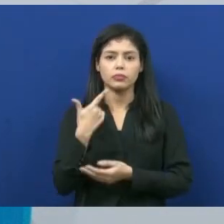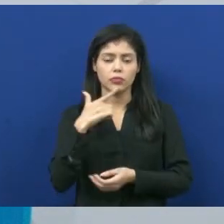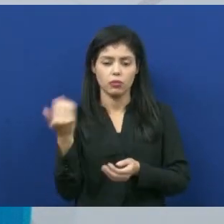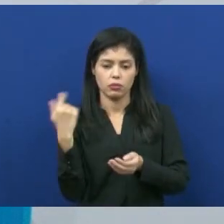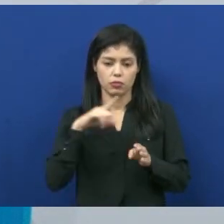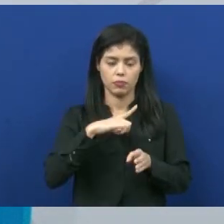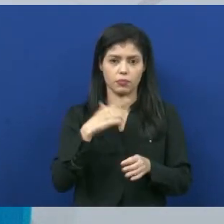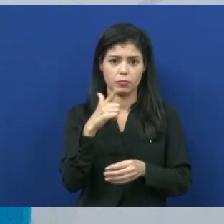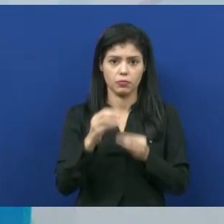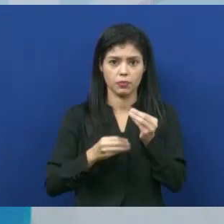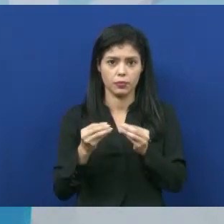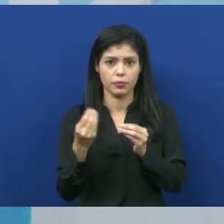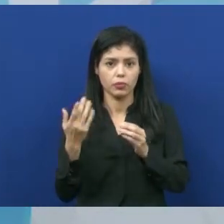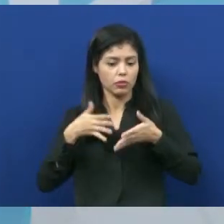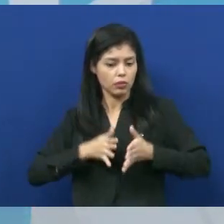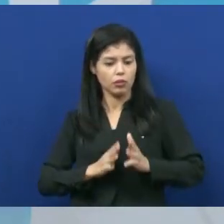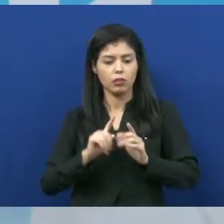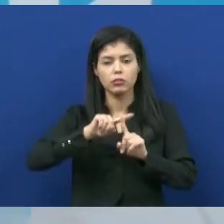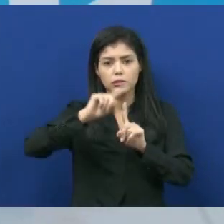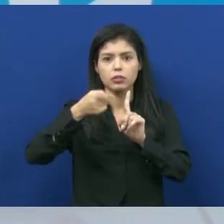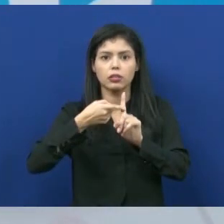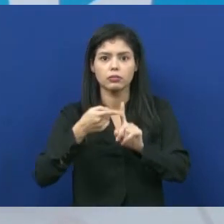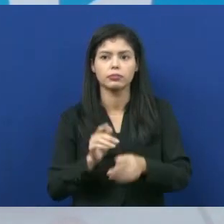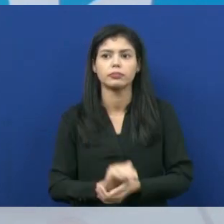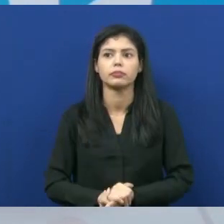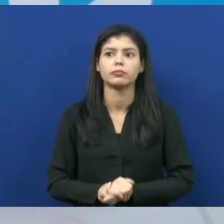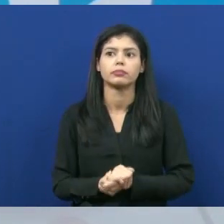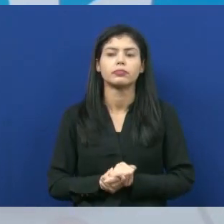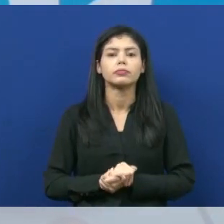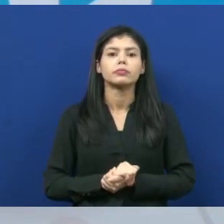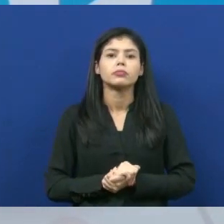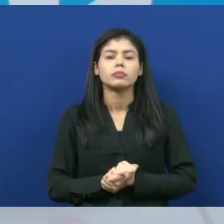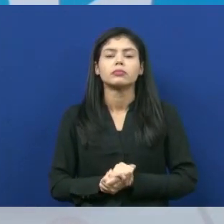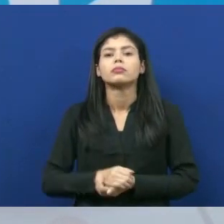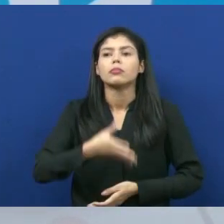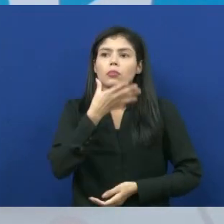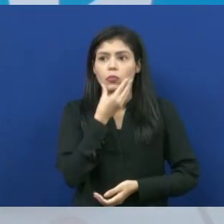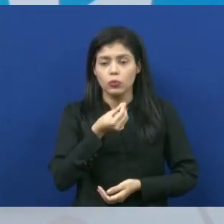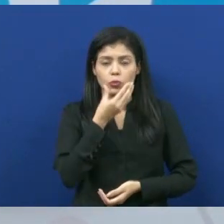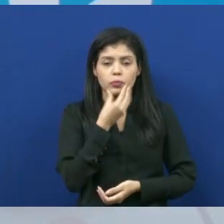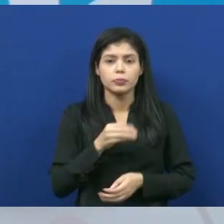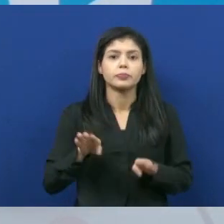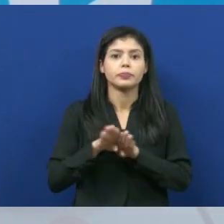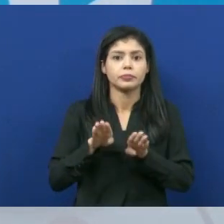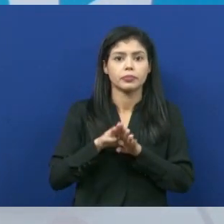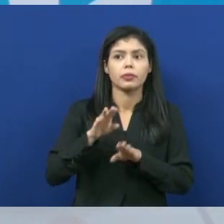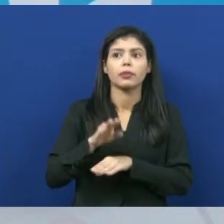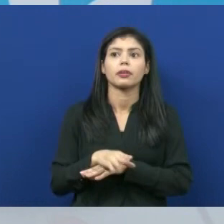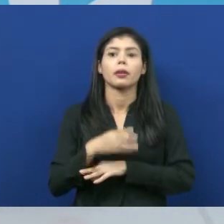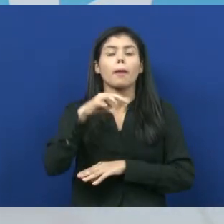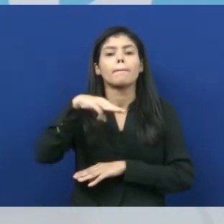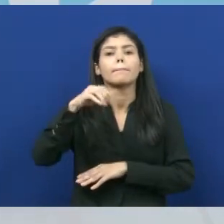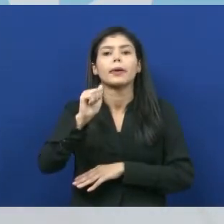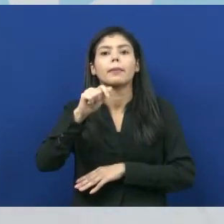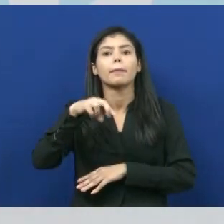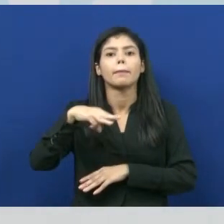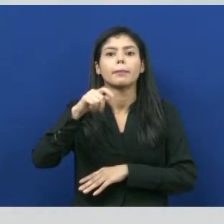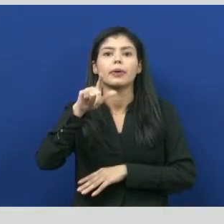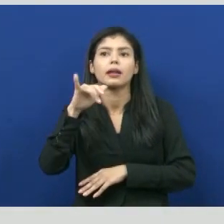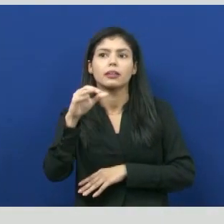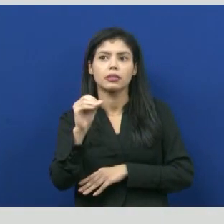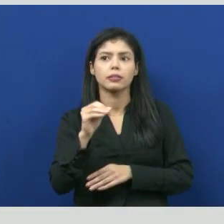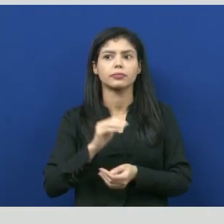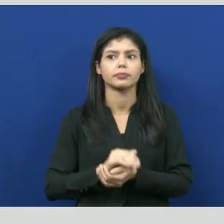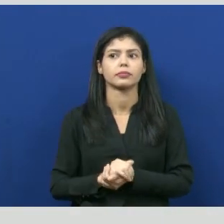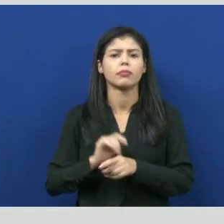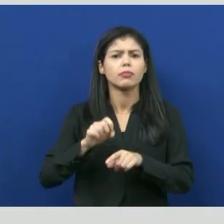o desenvolvimento embrionário. Vamos para a classe. O homem pertence à classe mamália. E quem